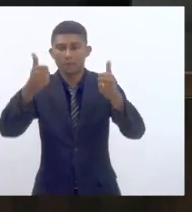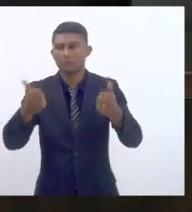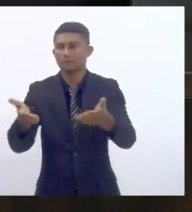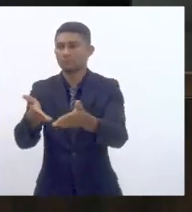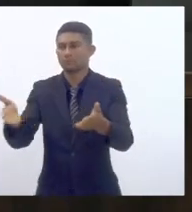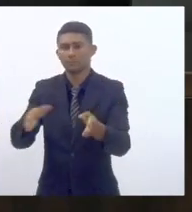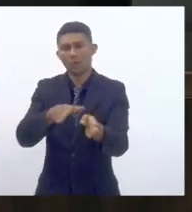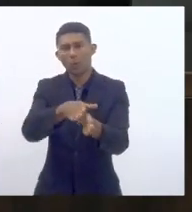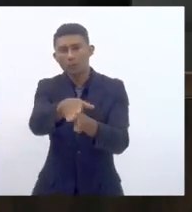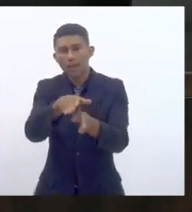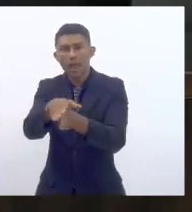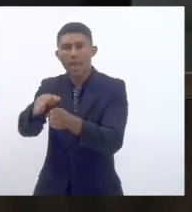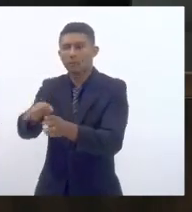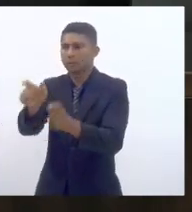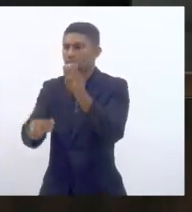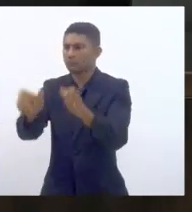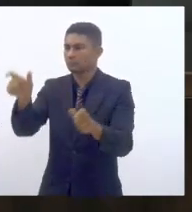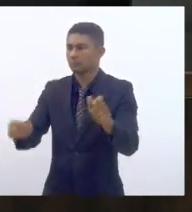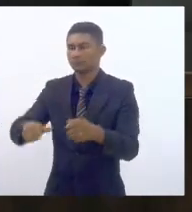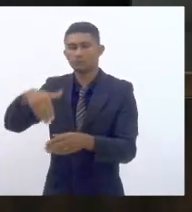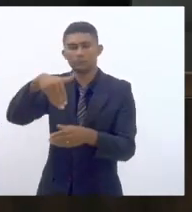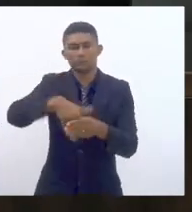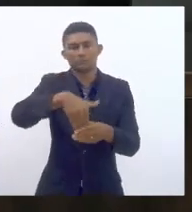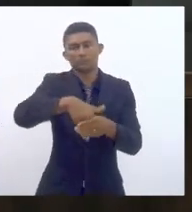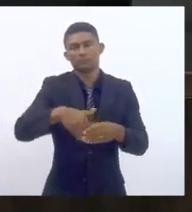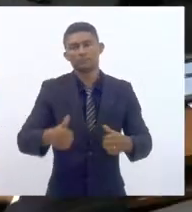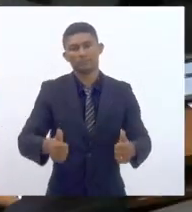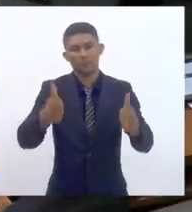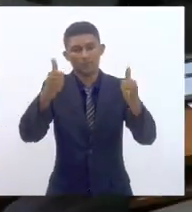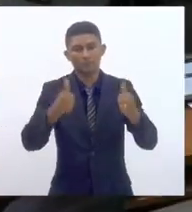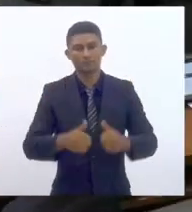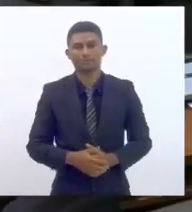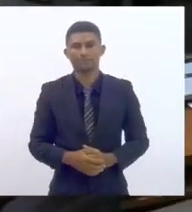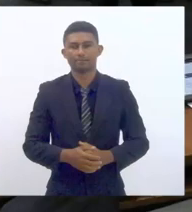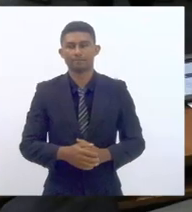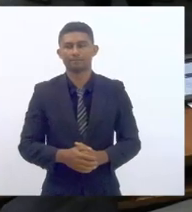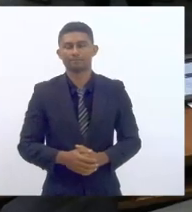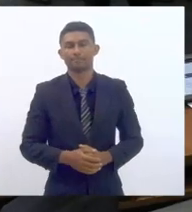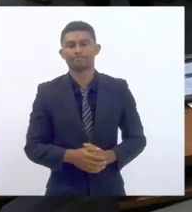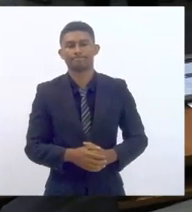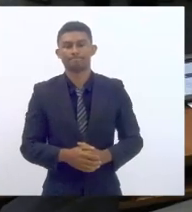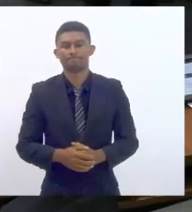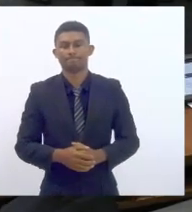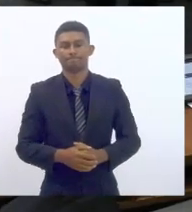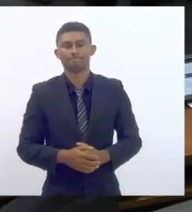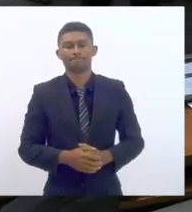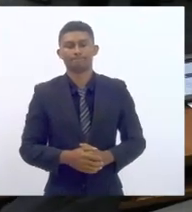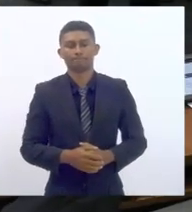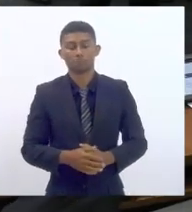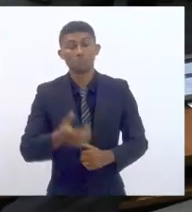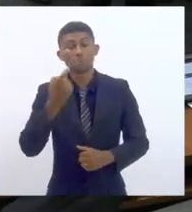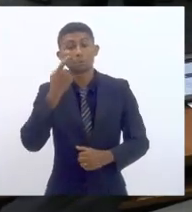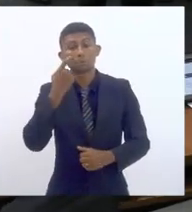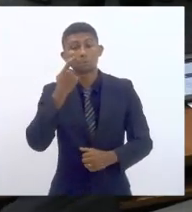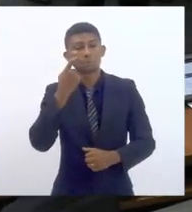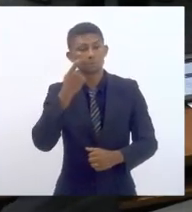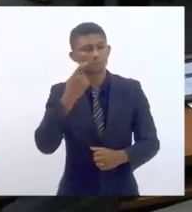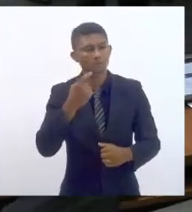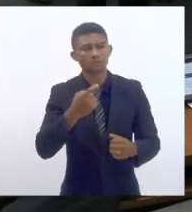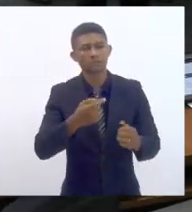pode ser. Vai ser votado, fica tranquilo. Ok. Deixa eu ver qual é a sessão dos conselheiros.